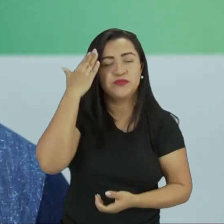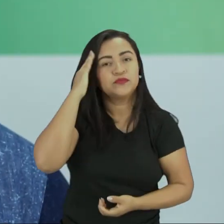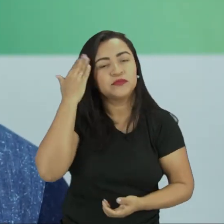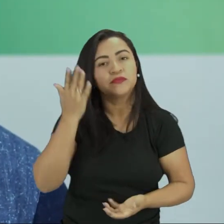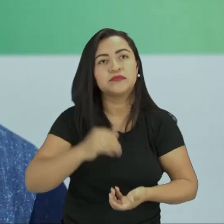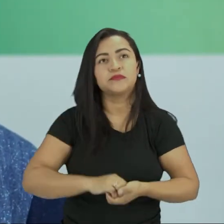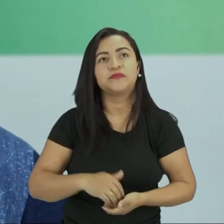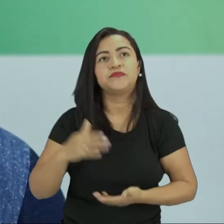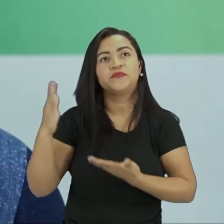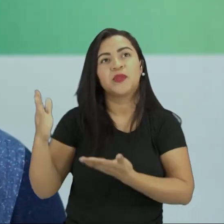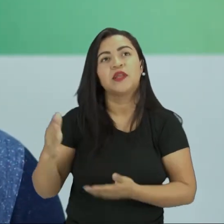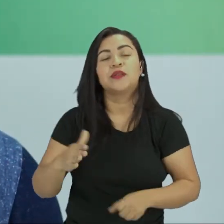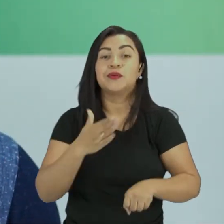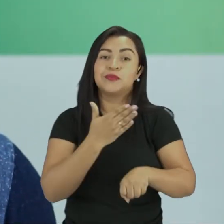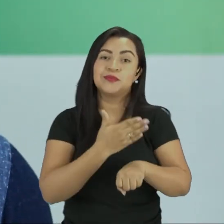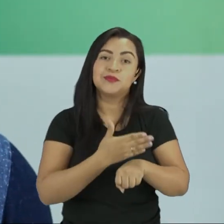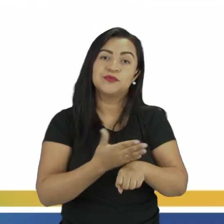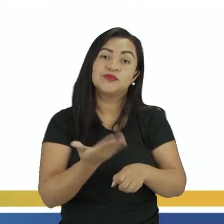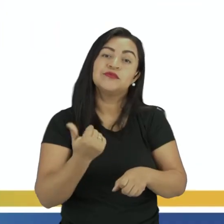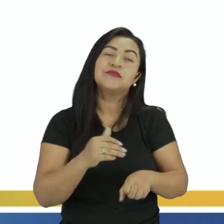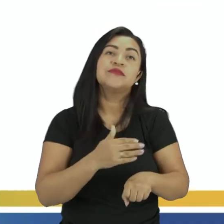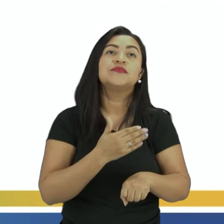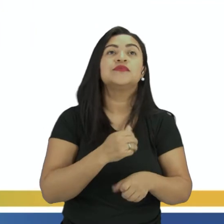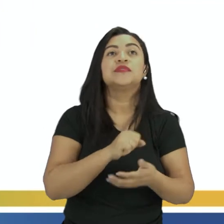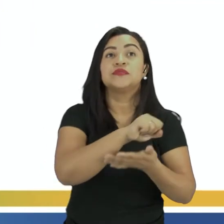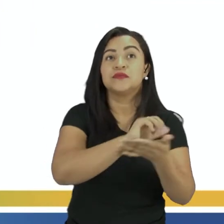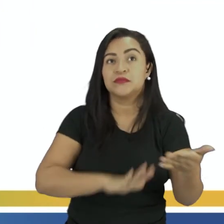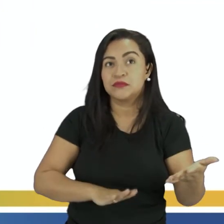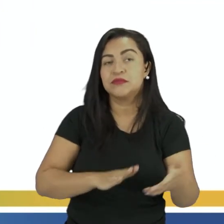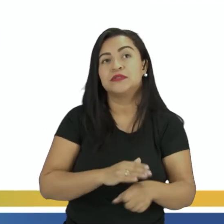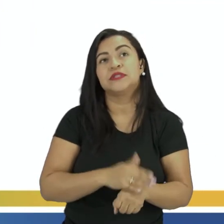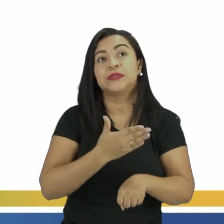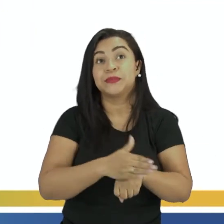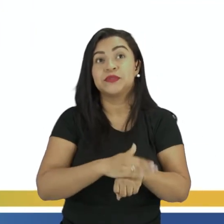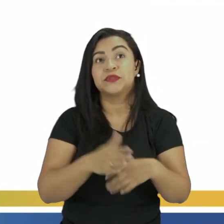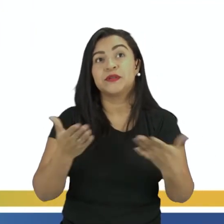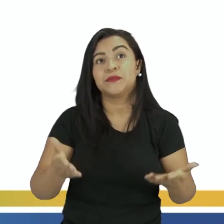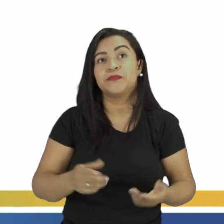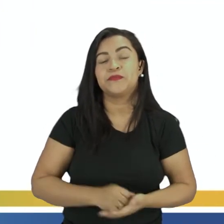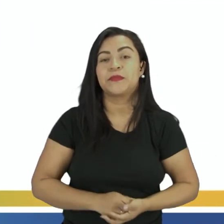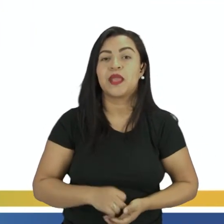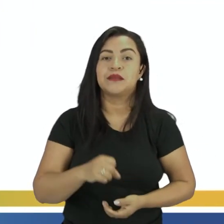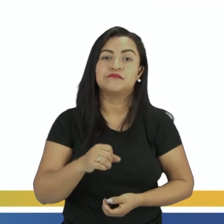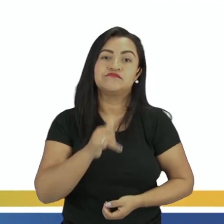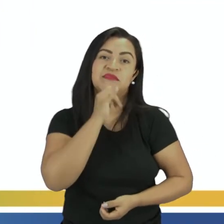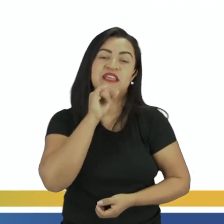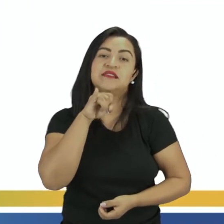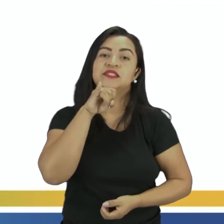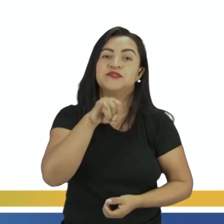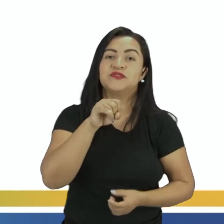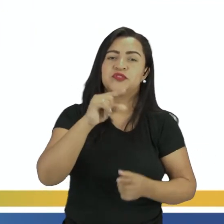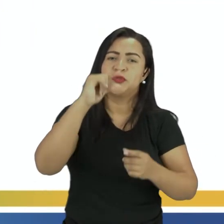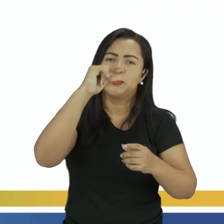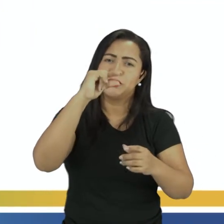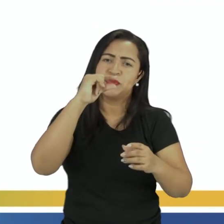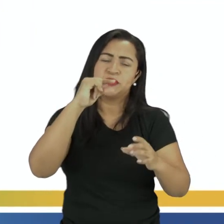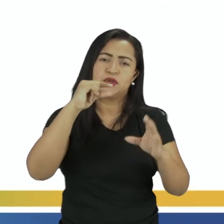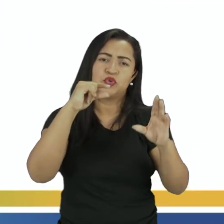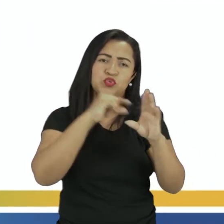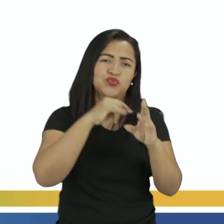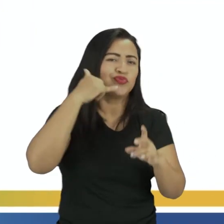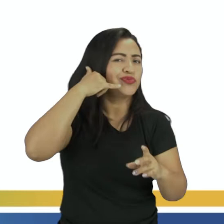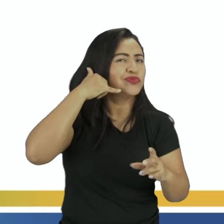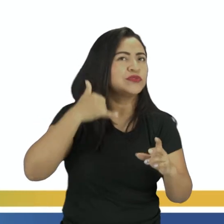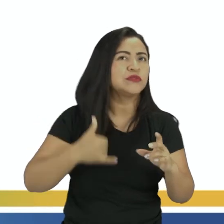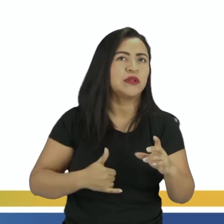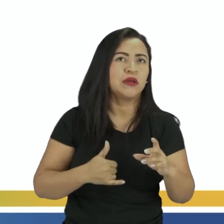Então, aqui no nosso exercitando, nós temos: você adquiriu um chip para celular, parabéns!